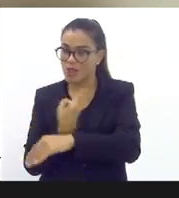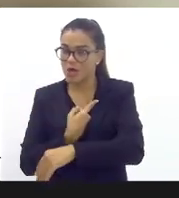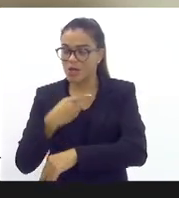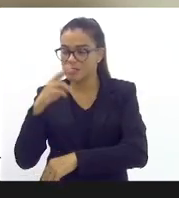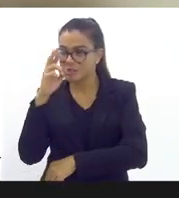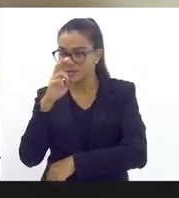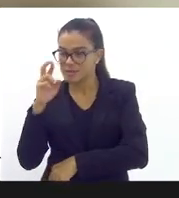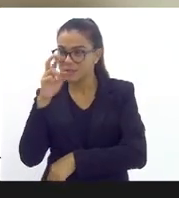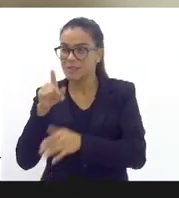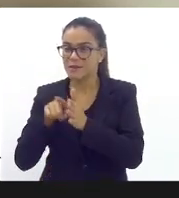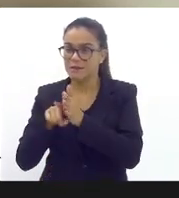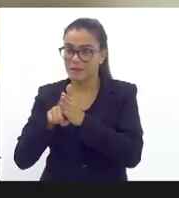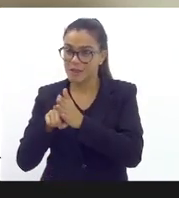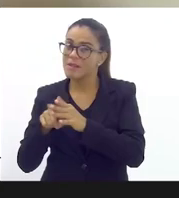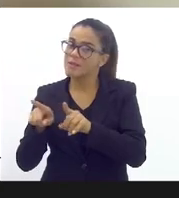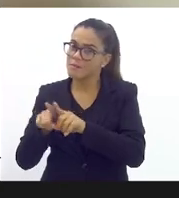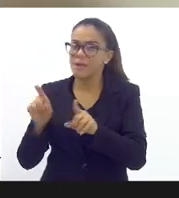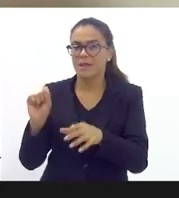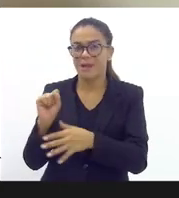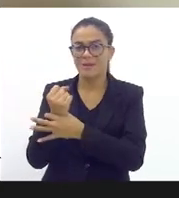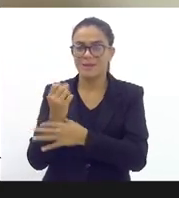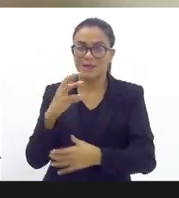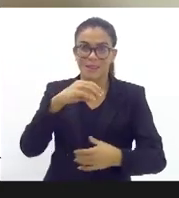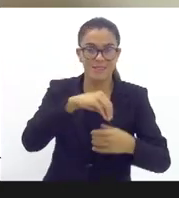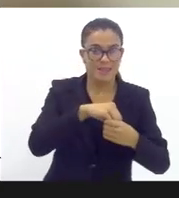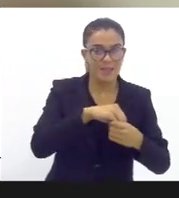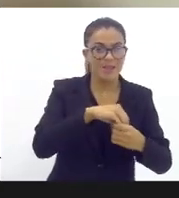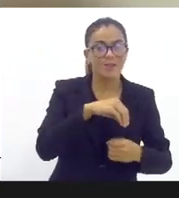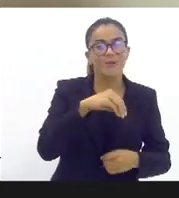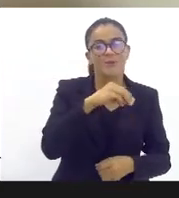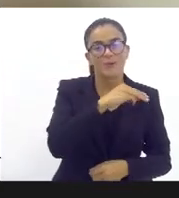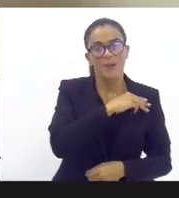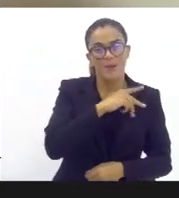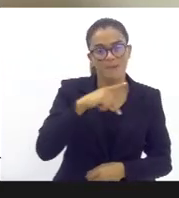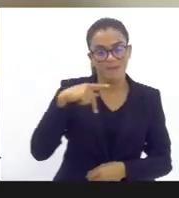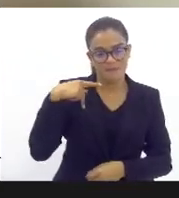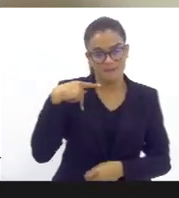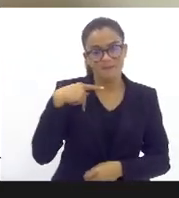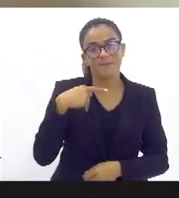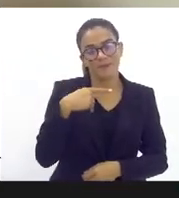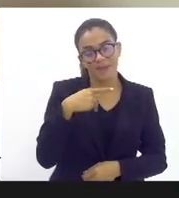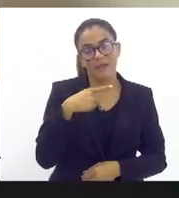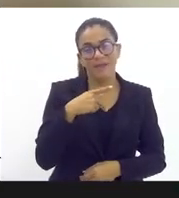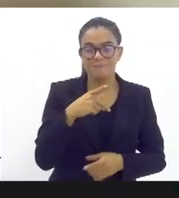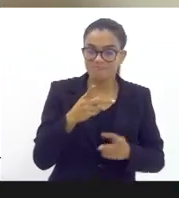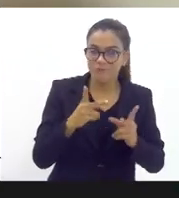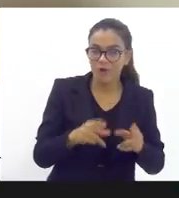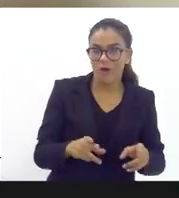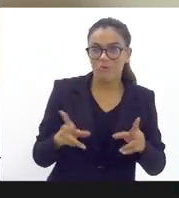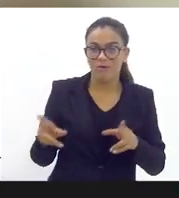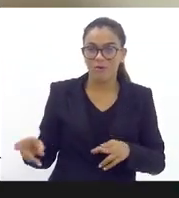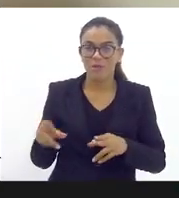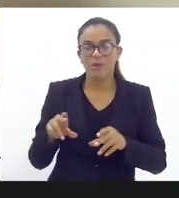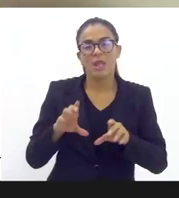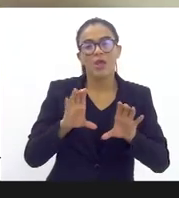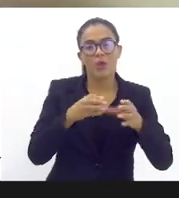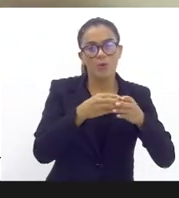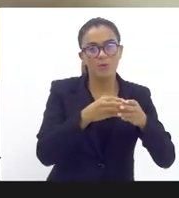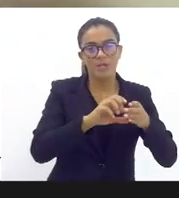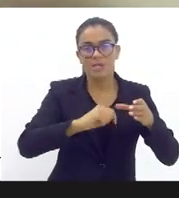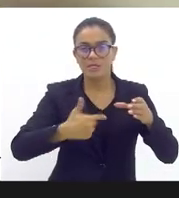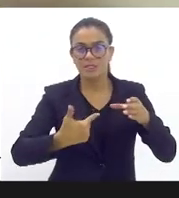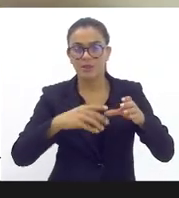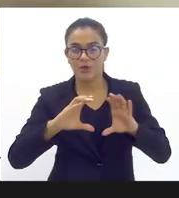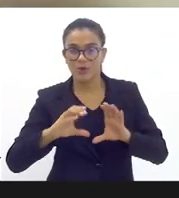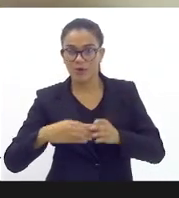que garantir que internamente as pessoas sejam respeitadas. E o comitê conta com subcomitês, eu atualmente